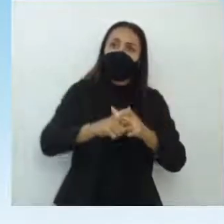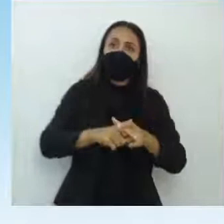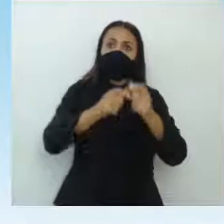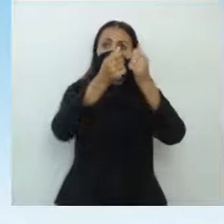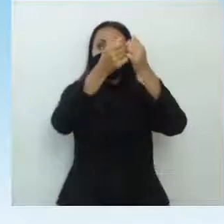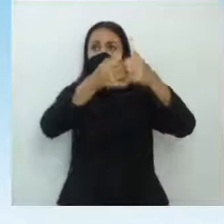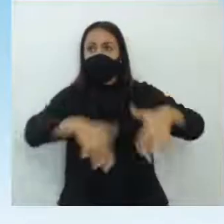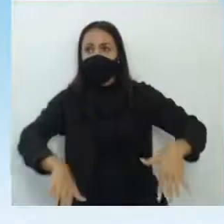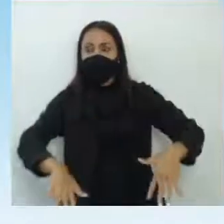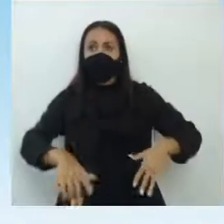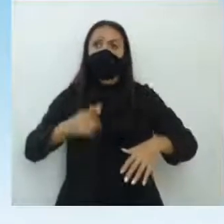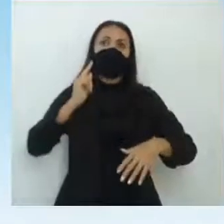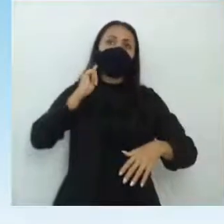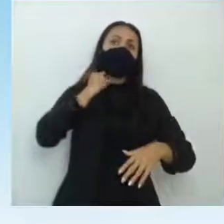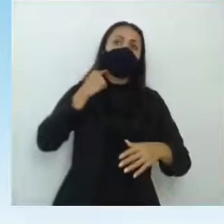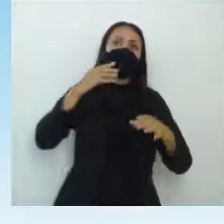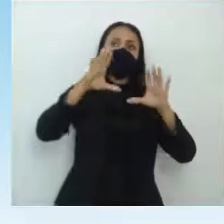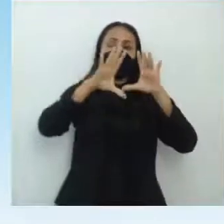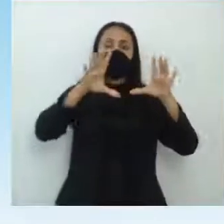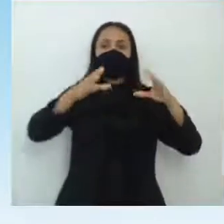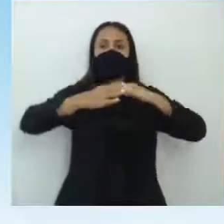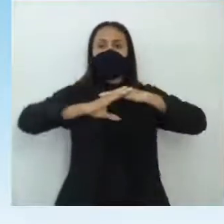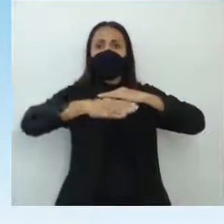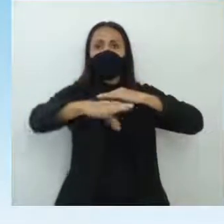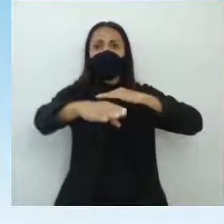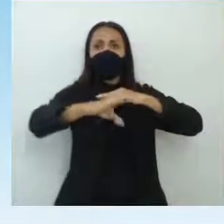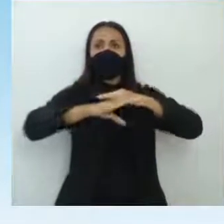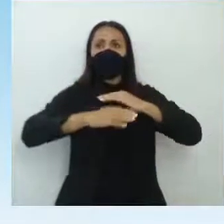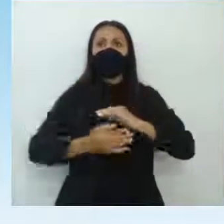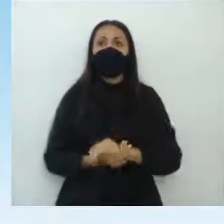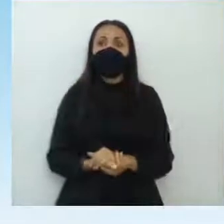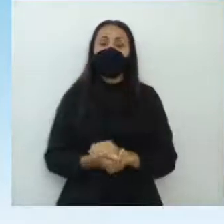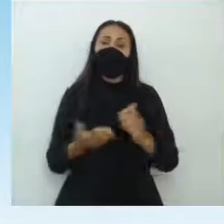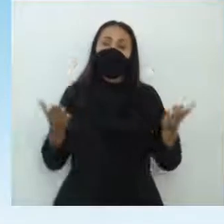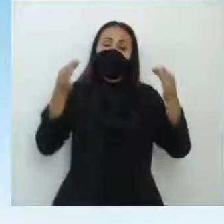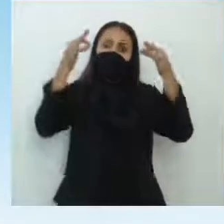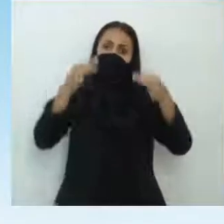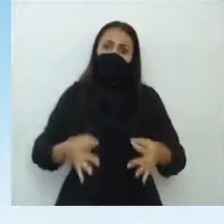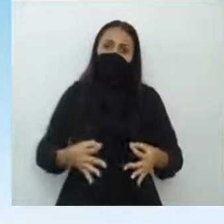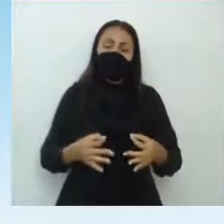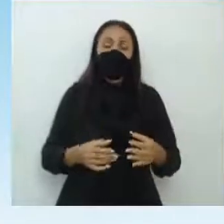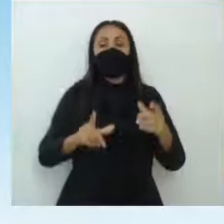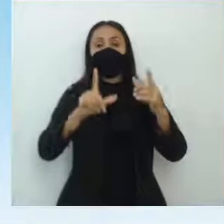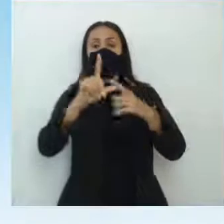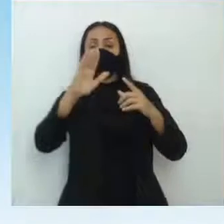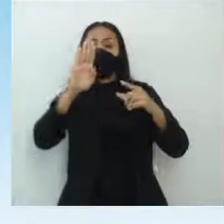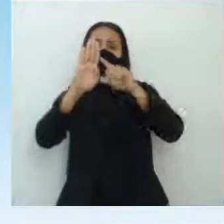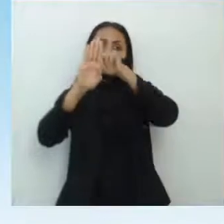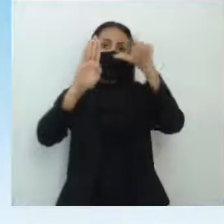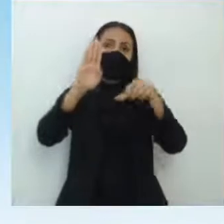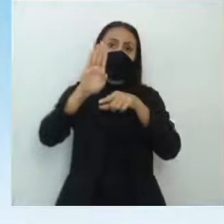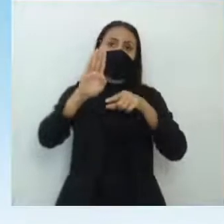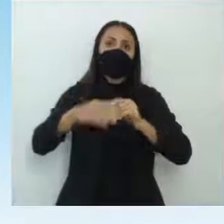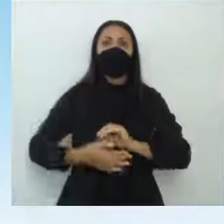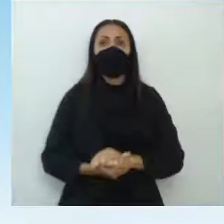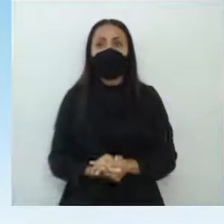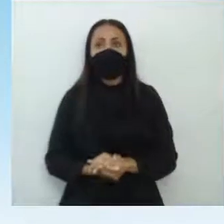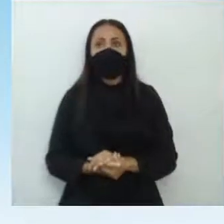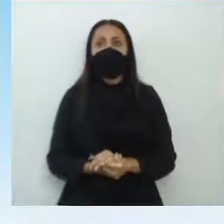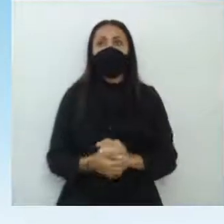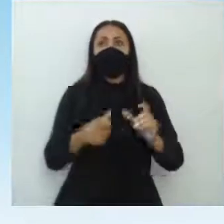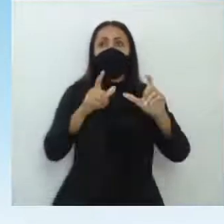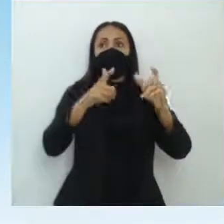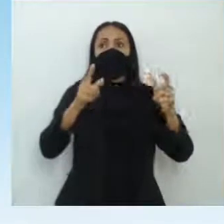efeitos da poluição aquática. Bom, a alternativa correta aí é a letra B. Com o aumento